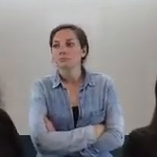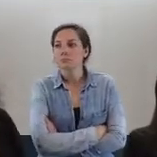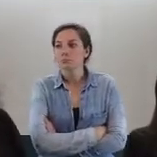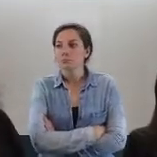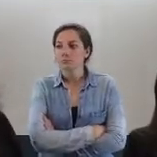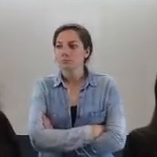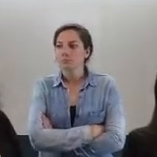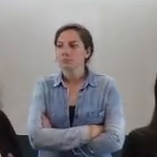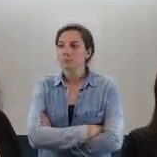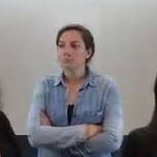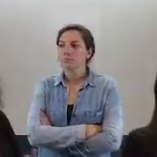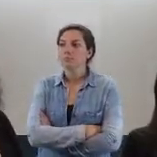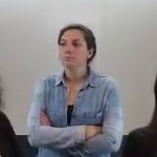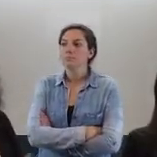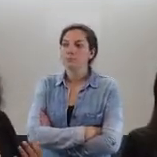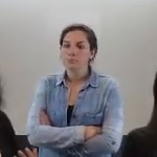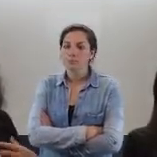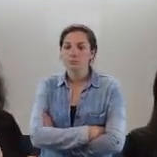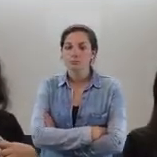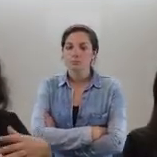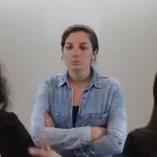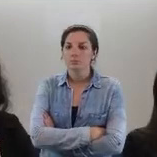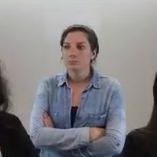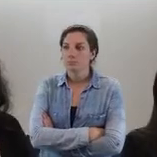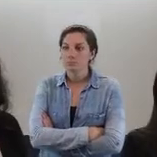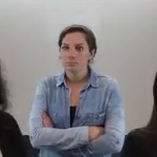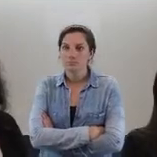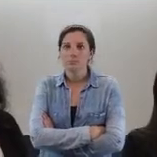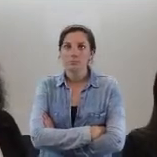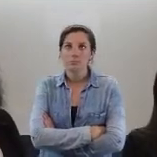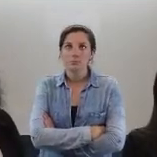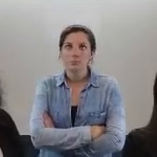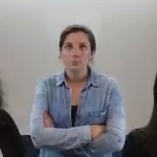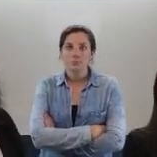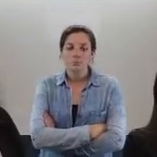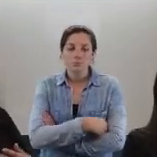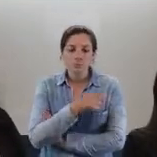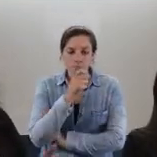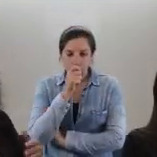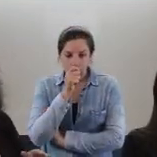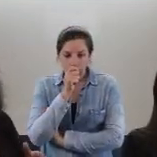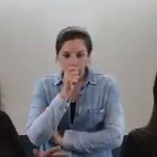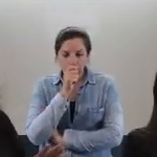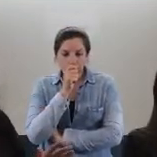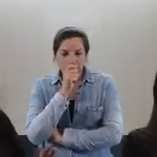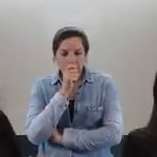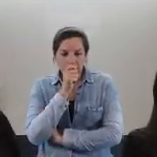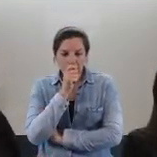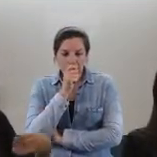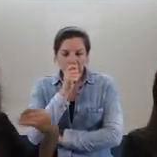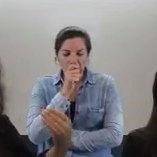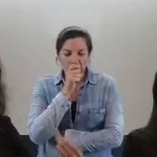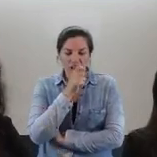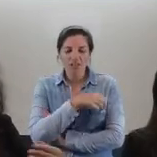de páginas, porque o autor, ele tem uma autorização, tu tem uma autorização do autor para publicar ali na Pearson, então, ele que delimita ali o número